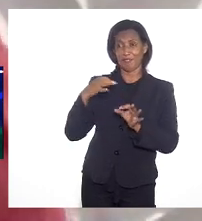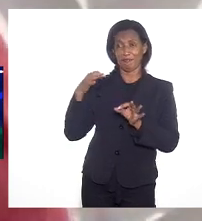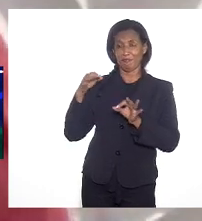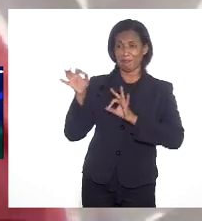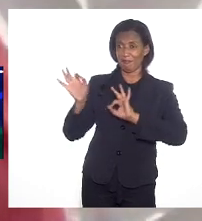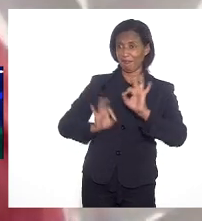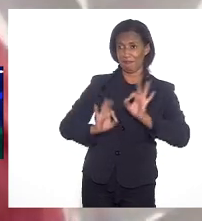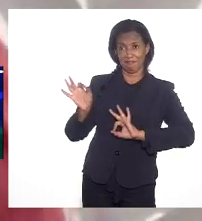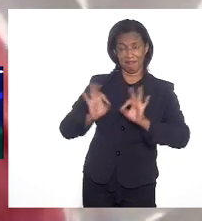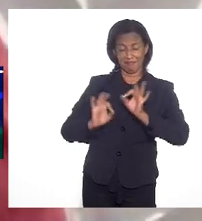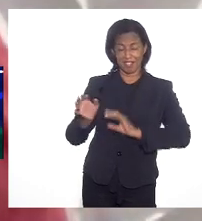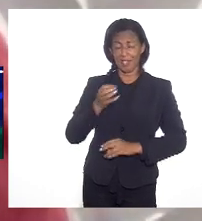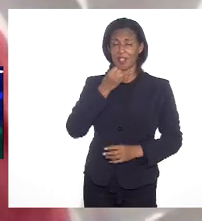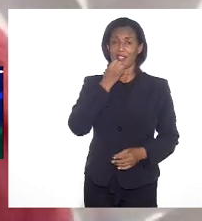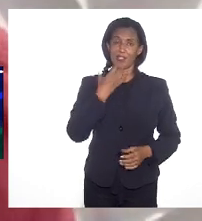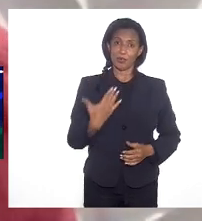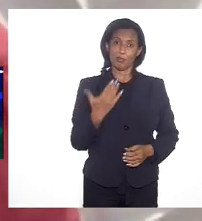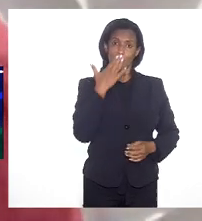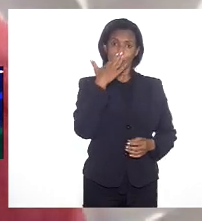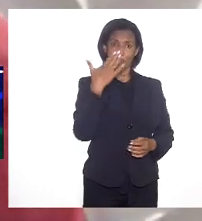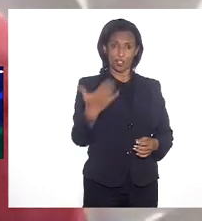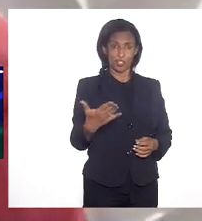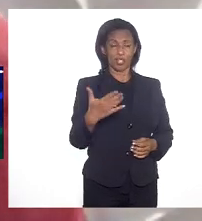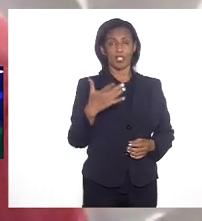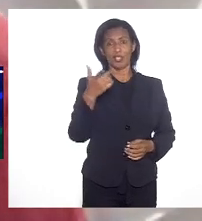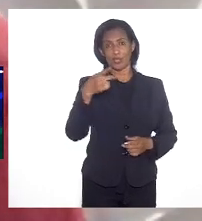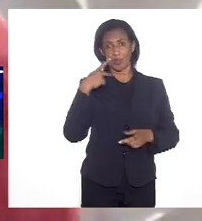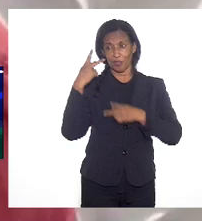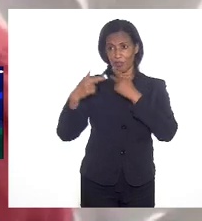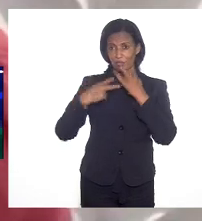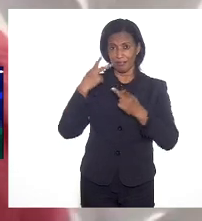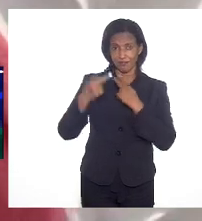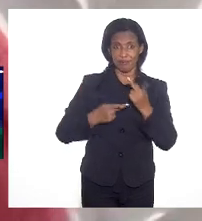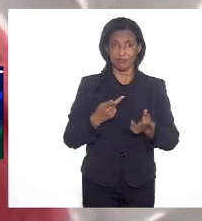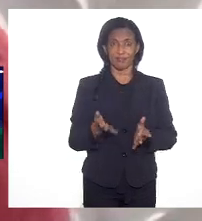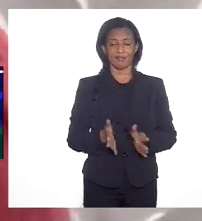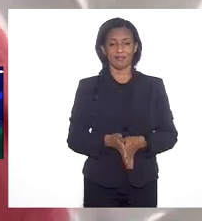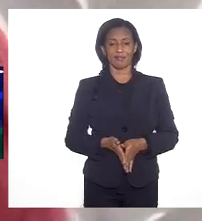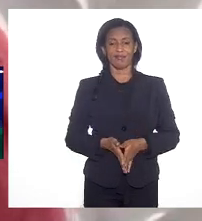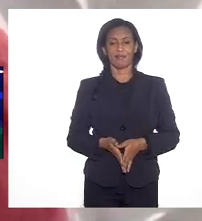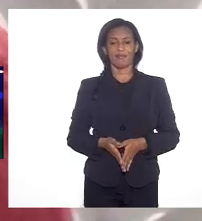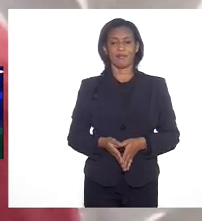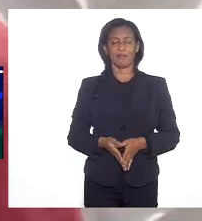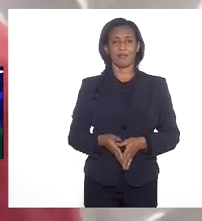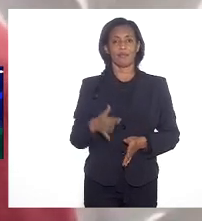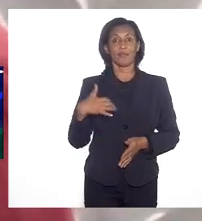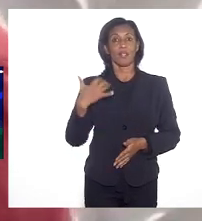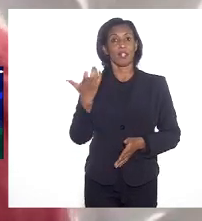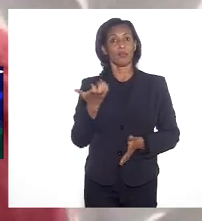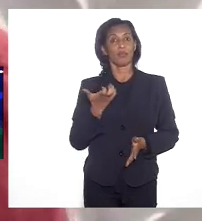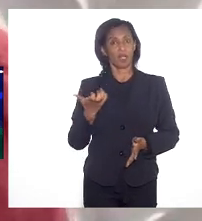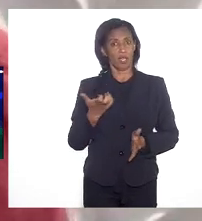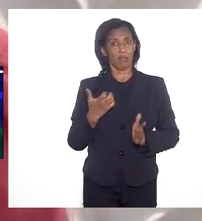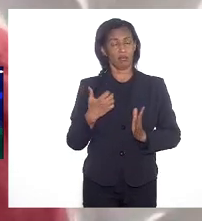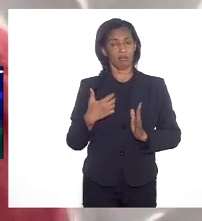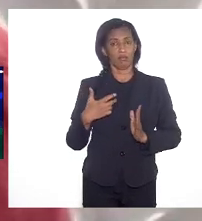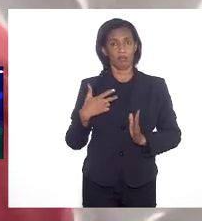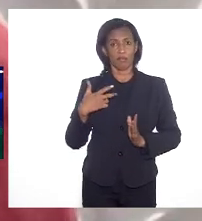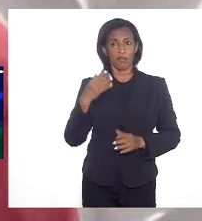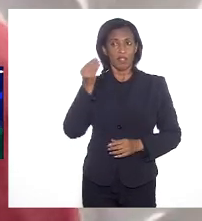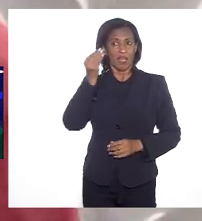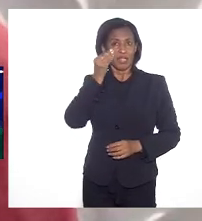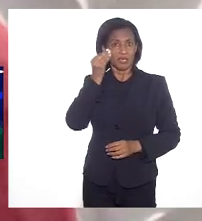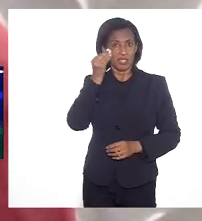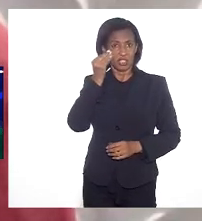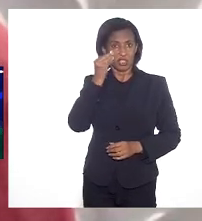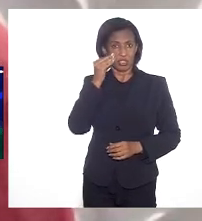mas achei pertinente diante dos argumentos que foram apresentados. Eu quero dizer aqui que eu acho que assiste